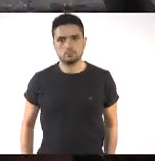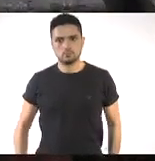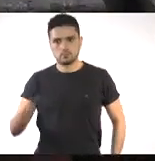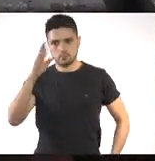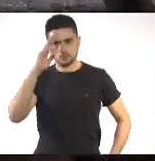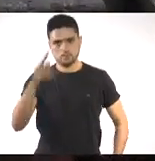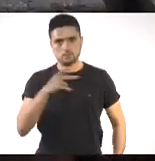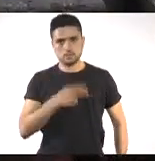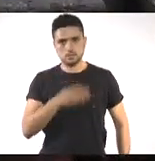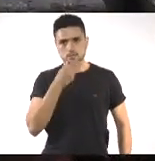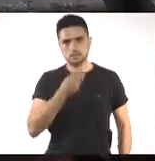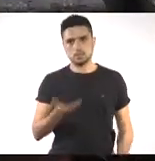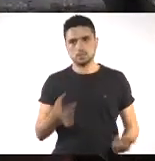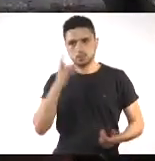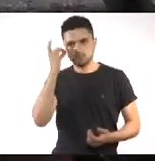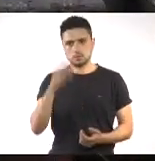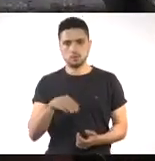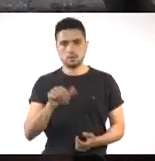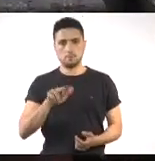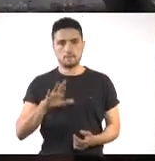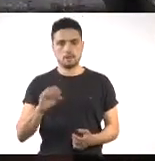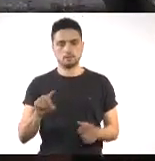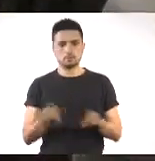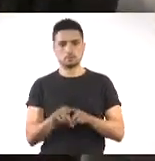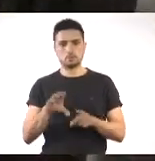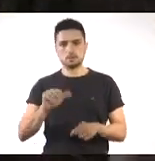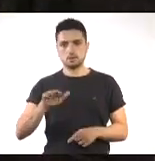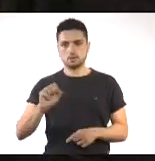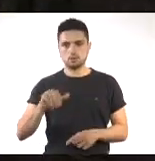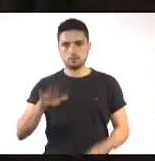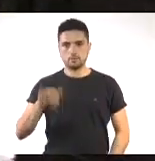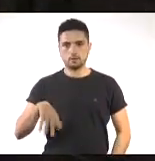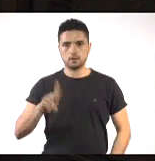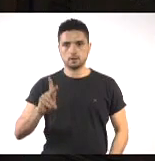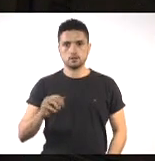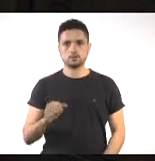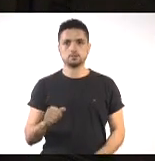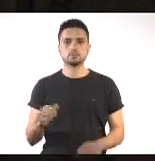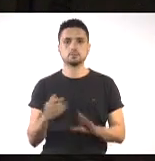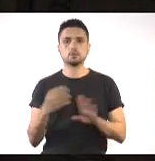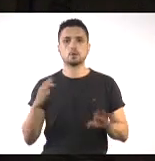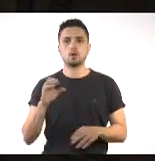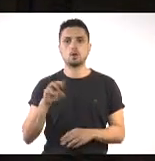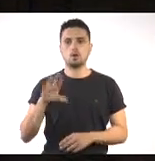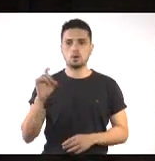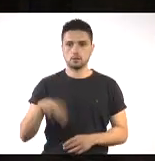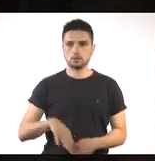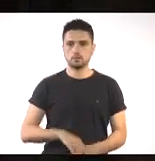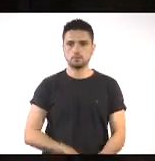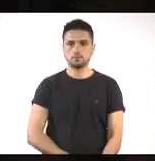Deputado Márcio e seguido deputado Carlos Mink, vamos à pauta. É questão de ordem, presidente.